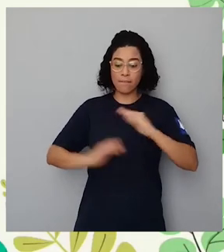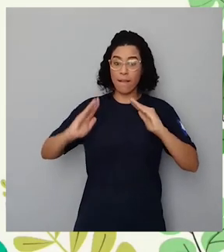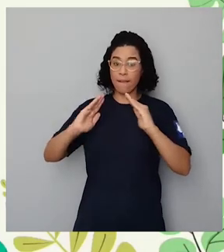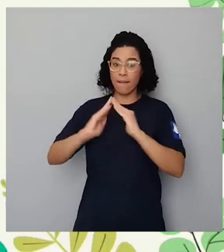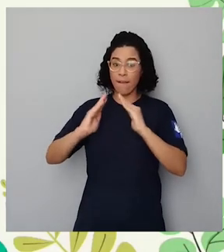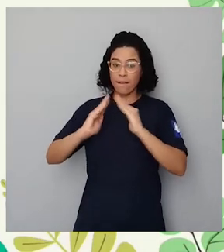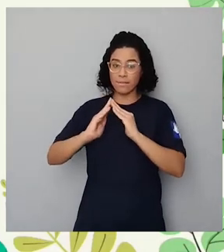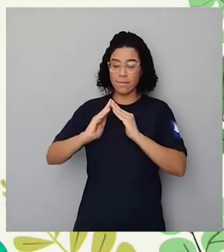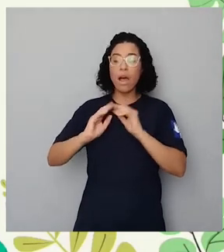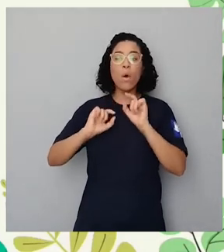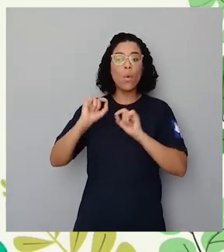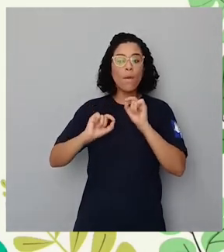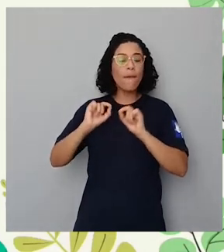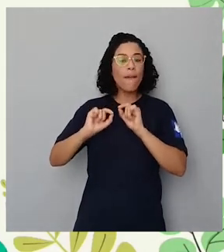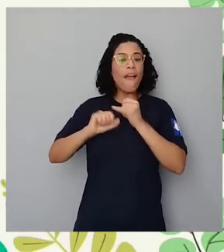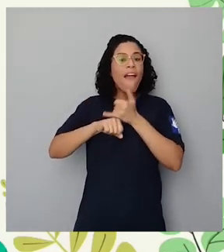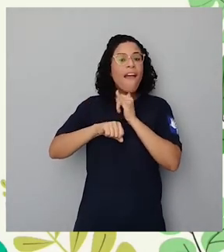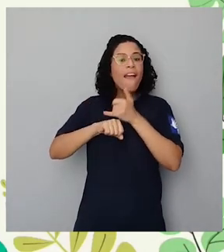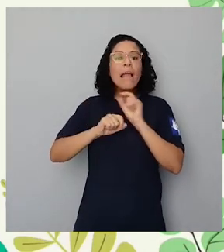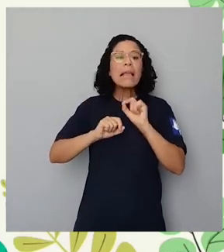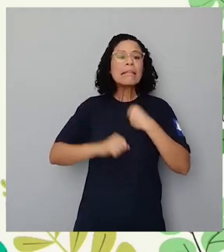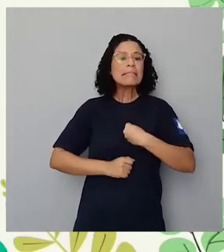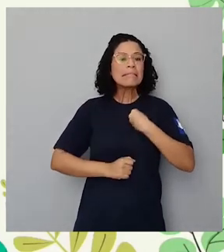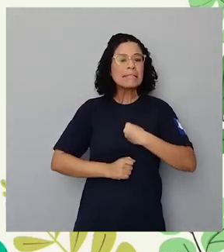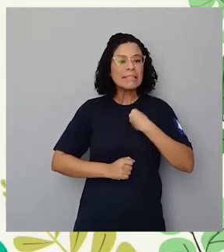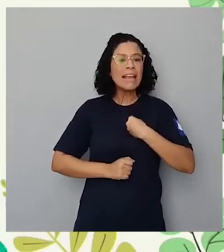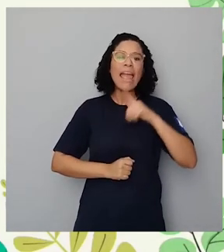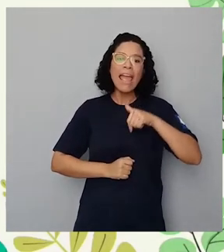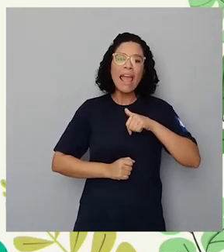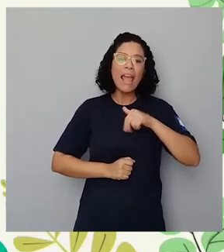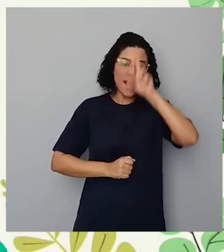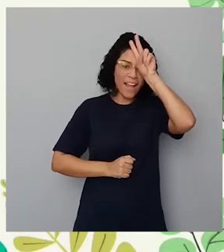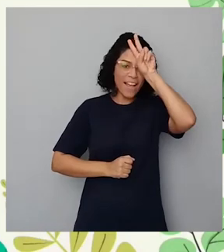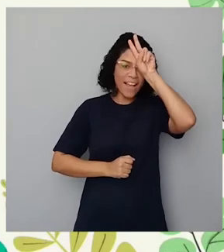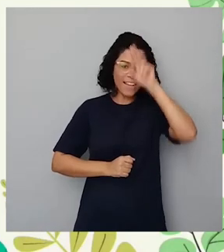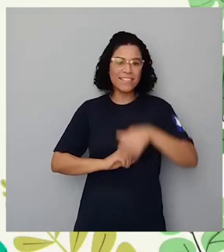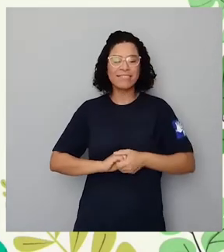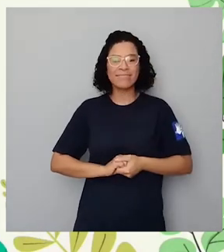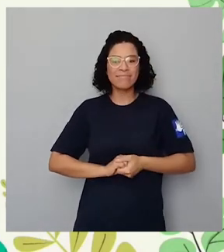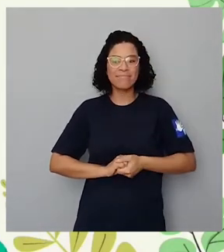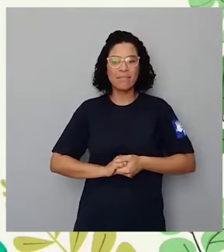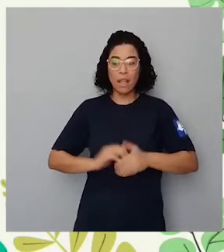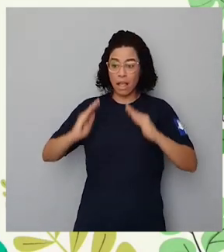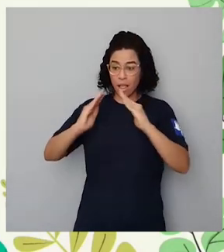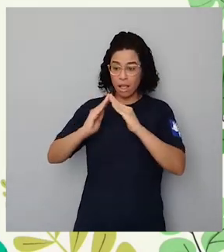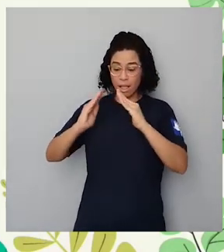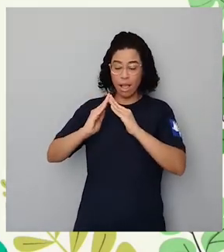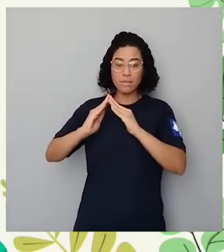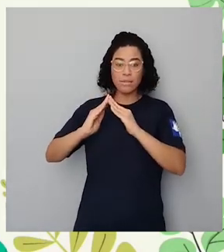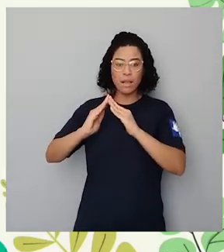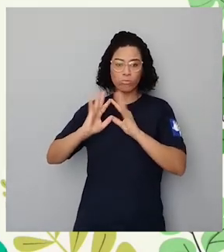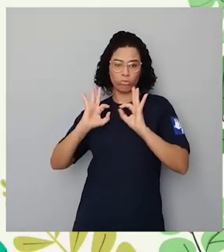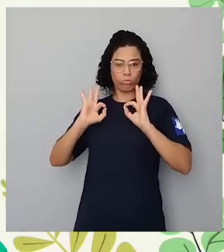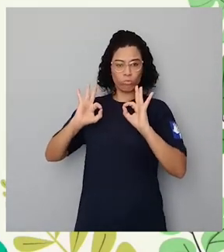Essa casa é de lata. Quem mora nela é a barata. Essa casa